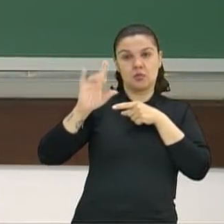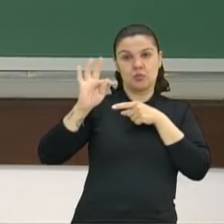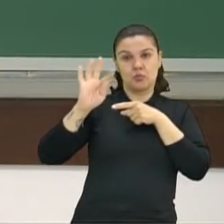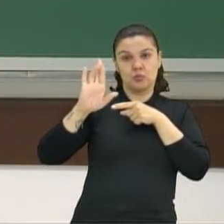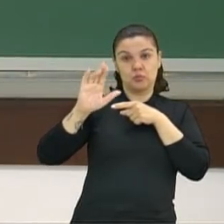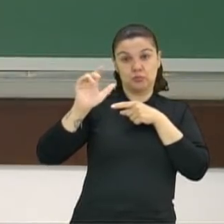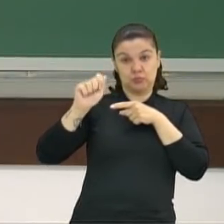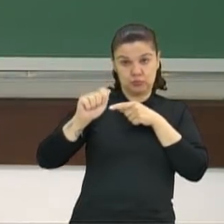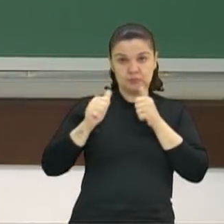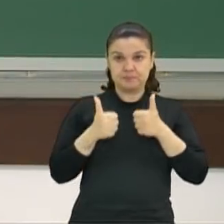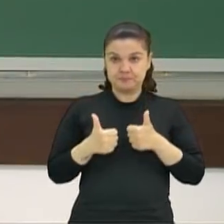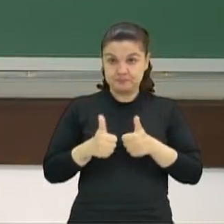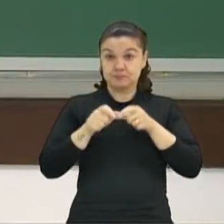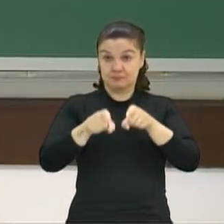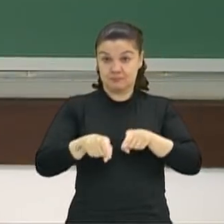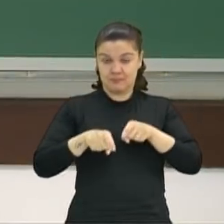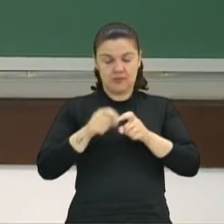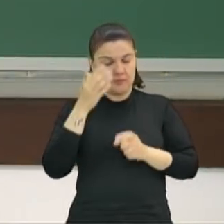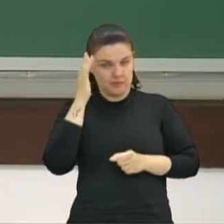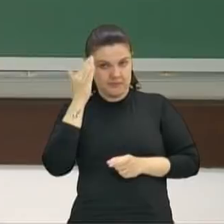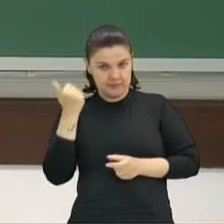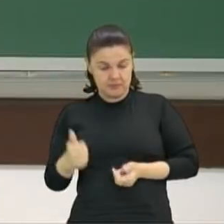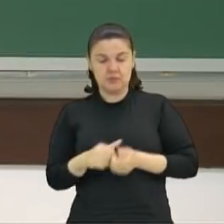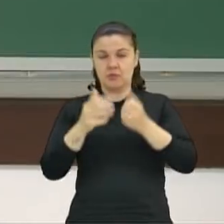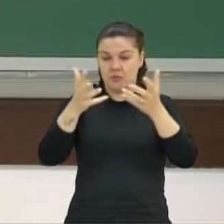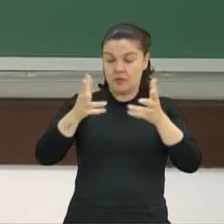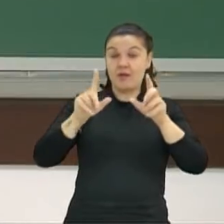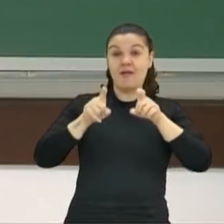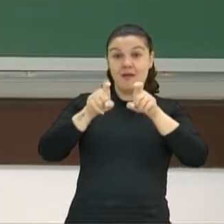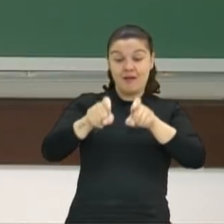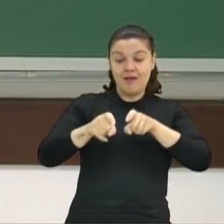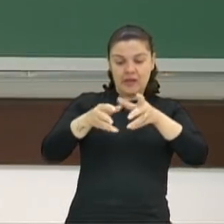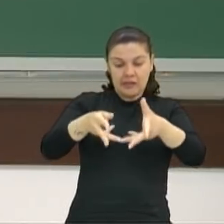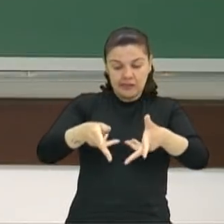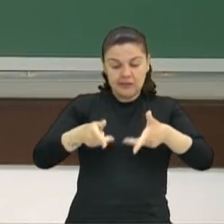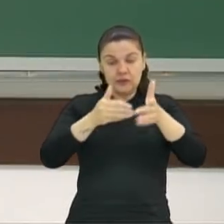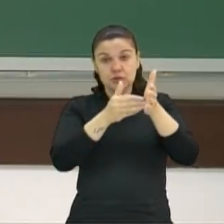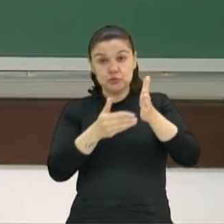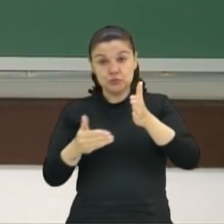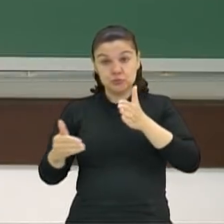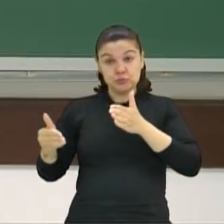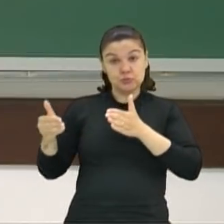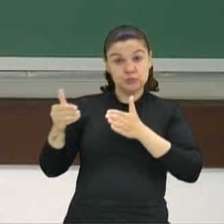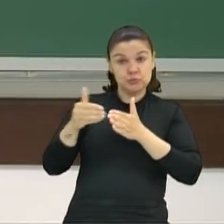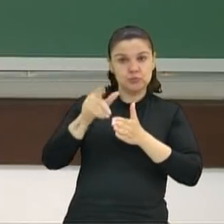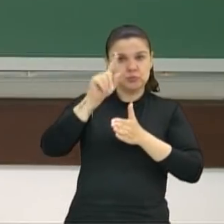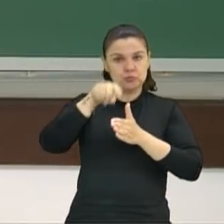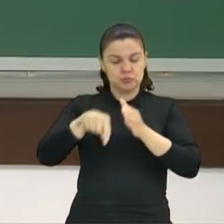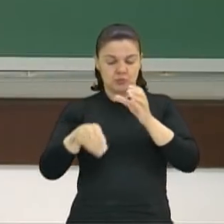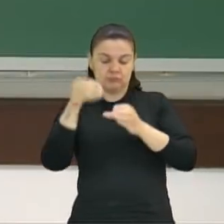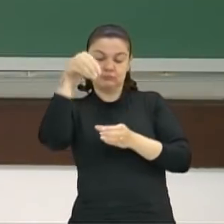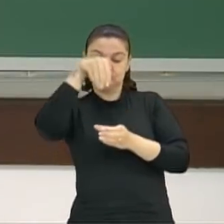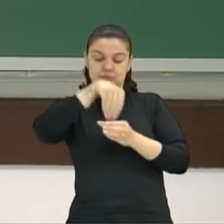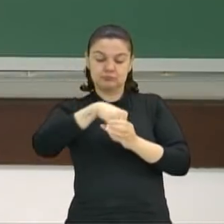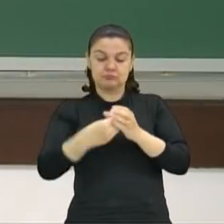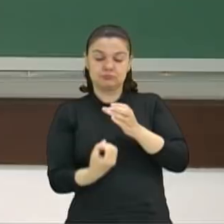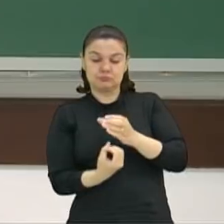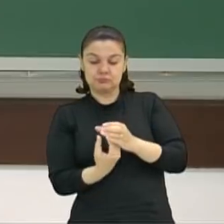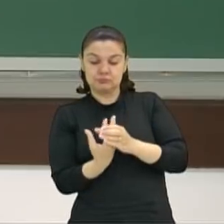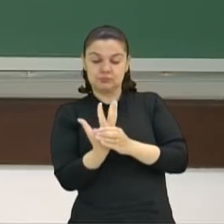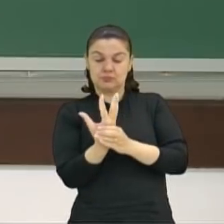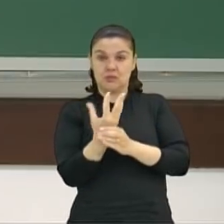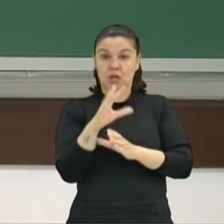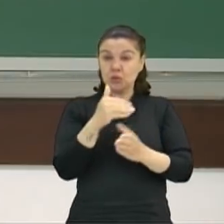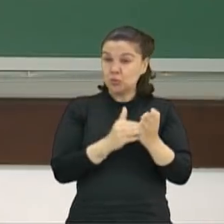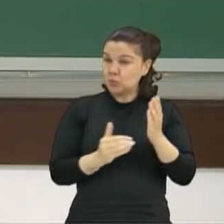Então, repetindo rapidinho para vocês, a agricultura é tudo que é plantado,